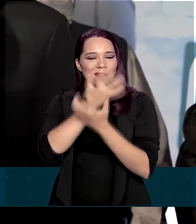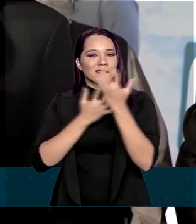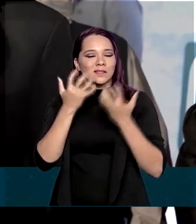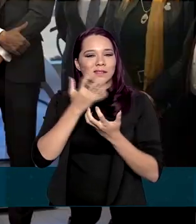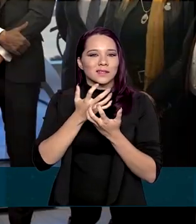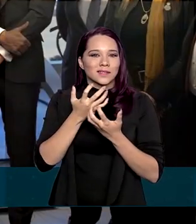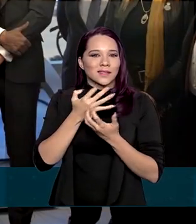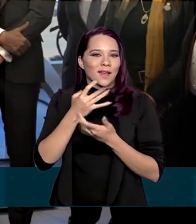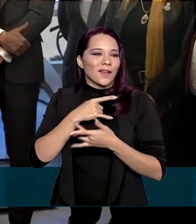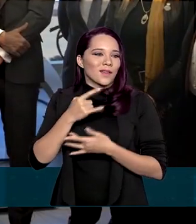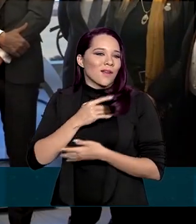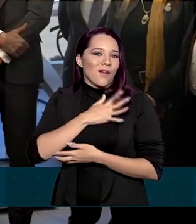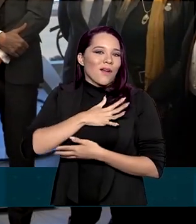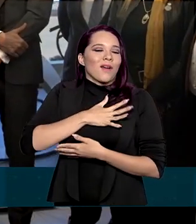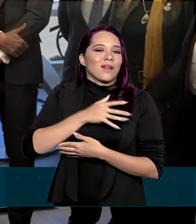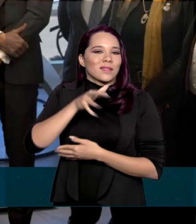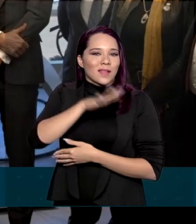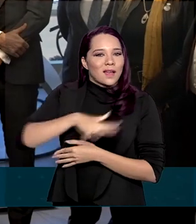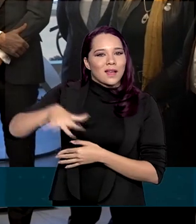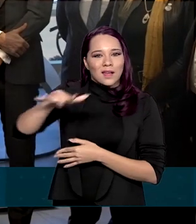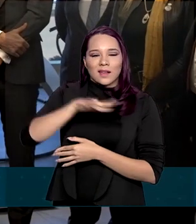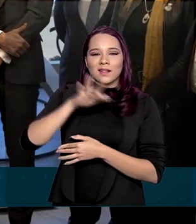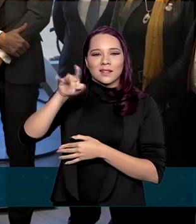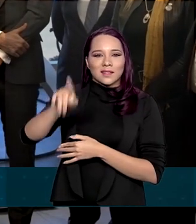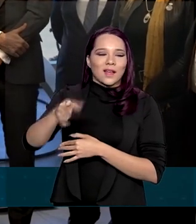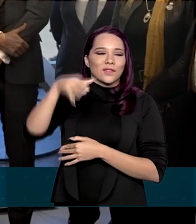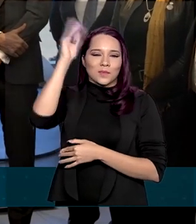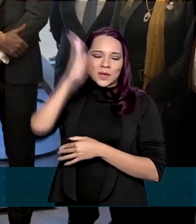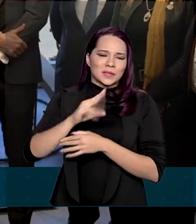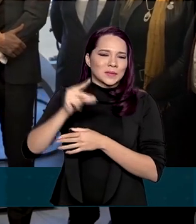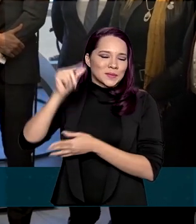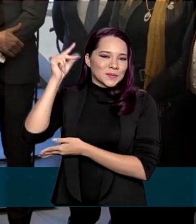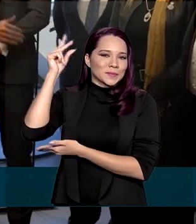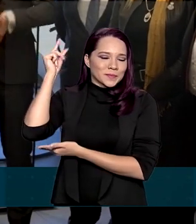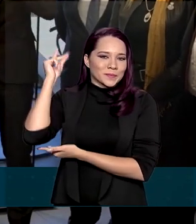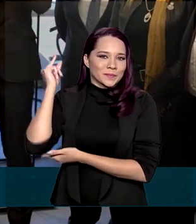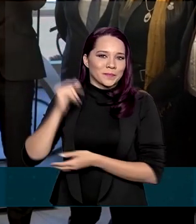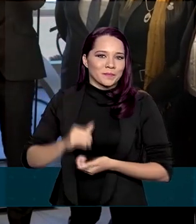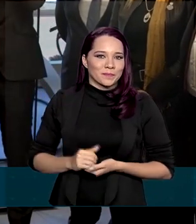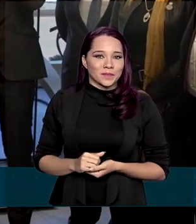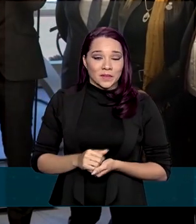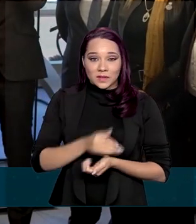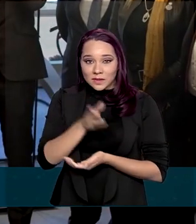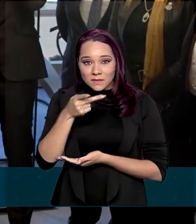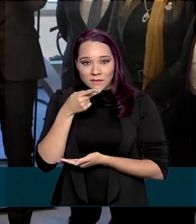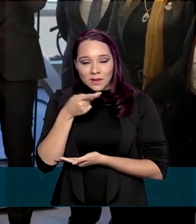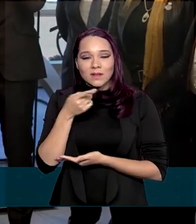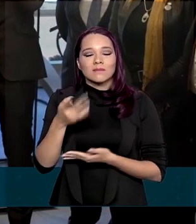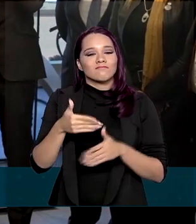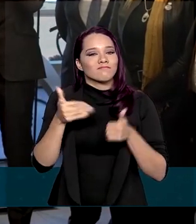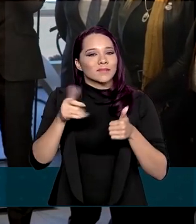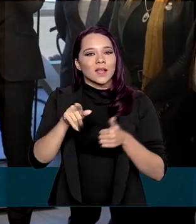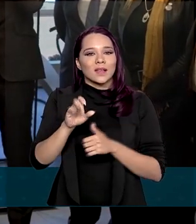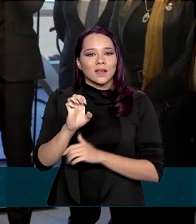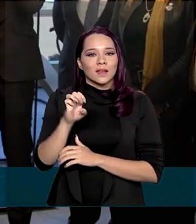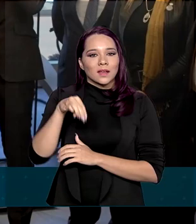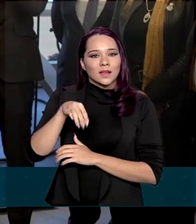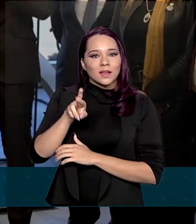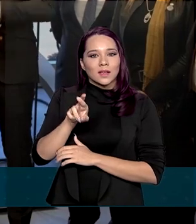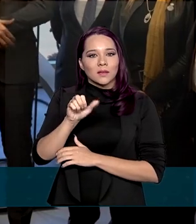que canta e encanta, né, os sertões do Brasil, vem lá de trás. O senhor se falou muito bem da nossa Embrapa, nasceu